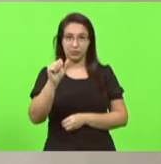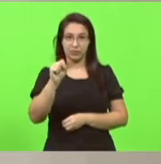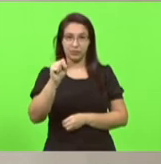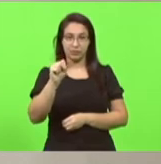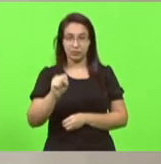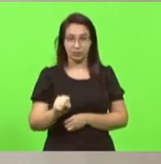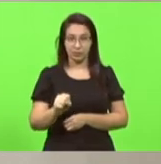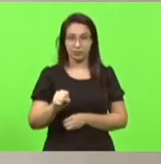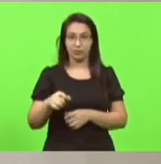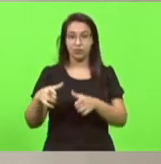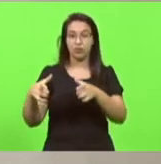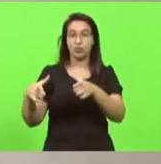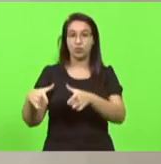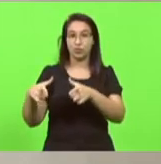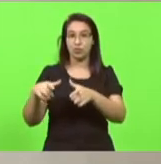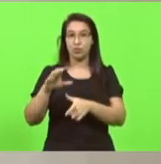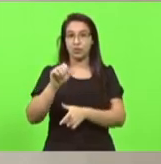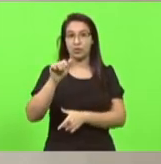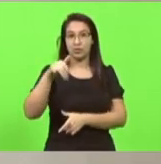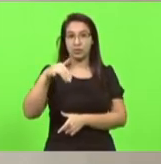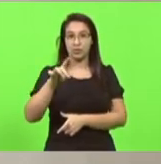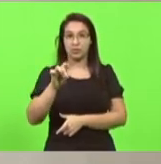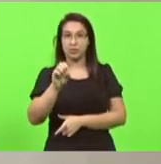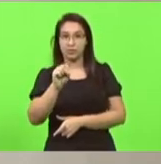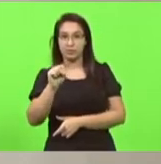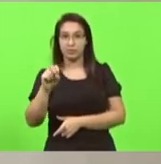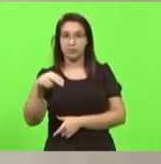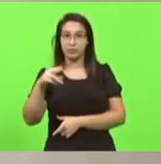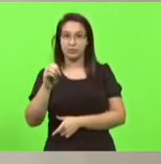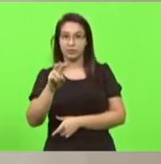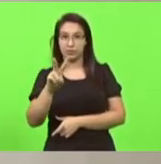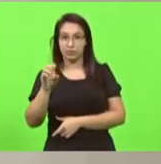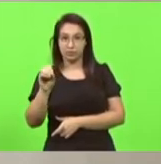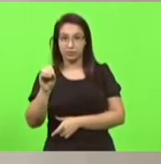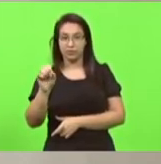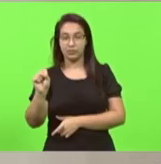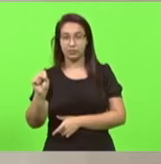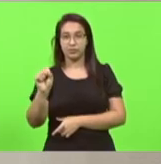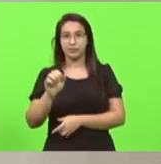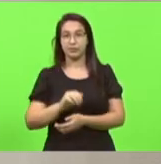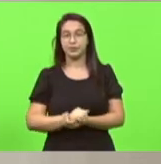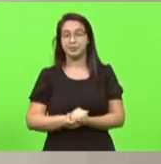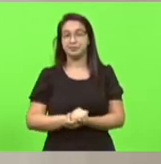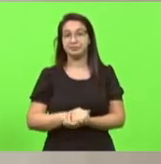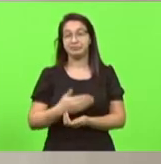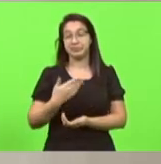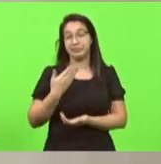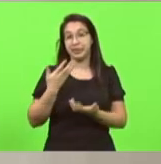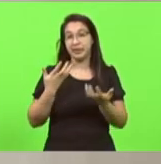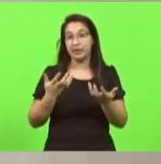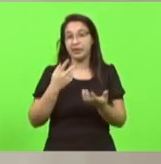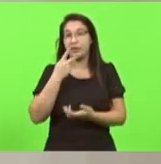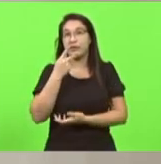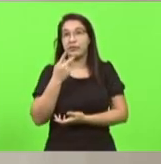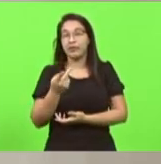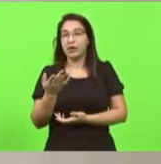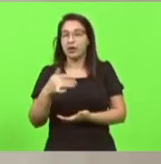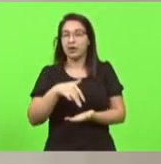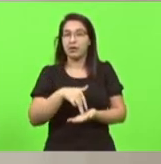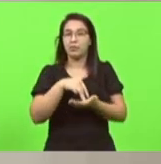Campos Novos. Em discussão, eu quero aqui fazer um comentário sobre essa